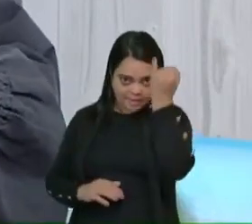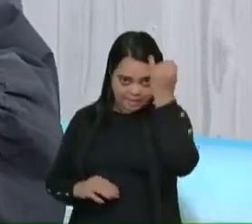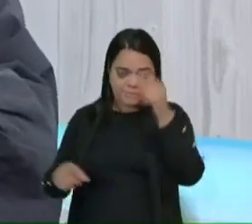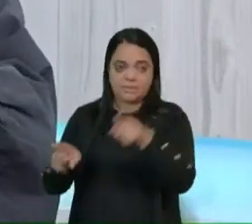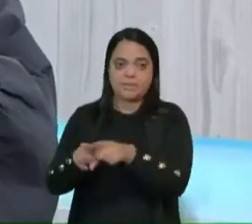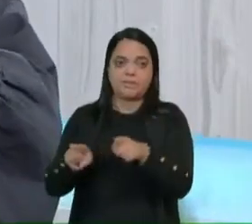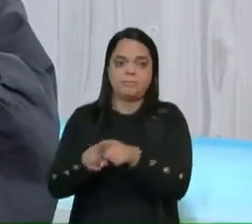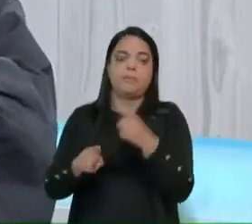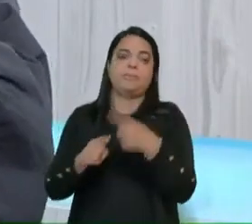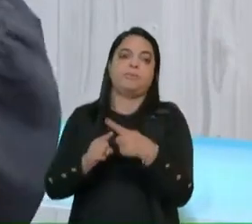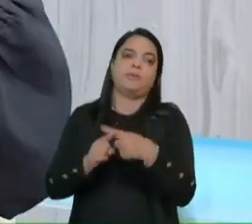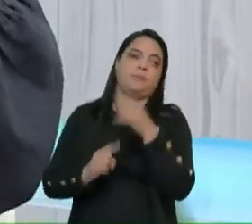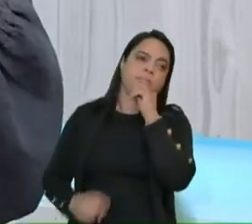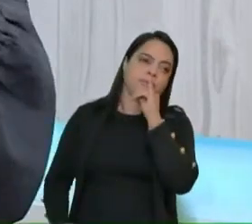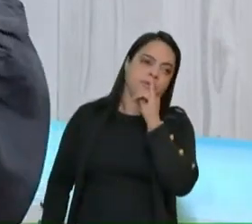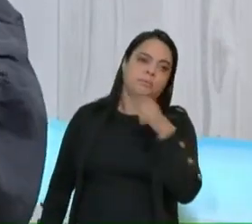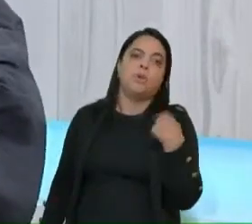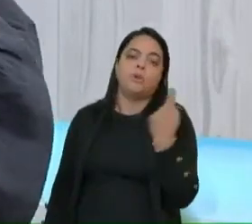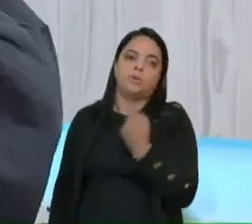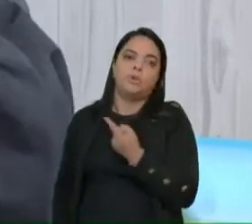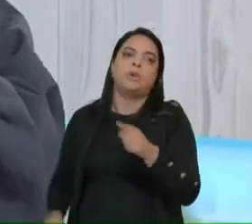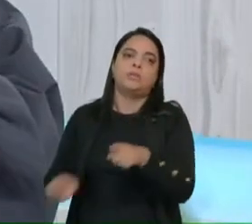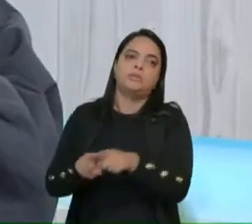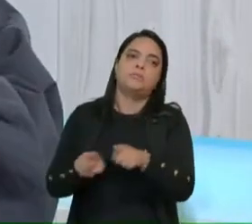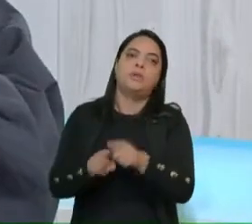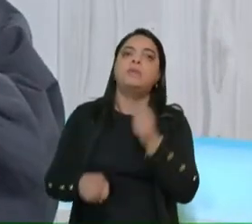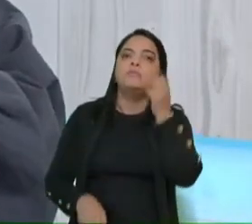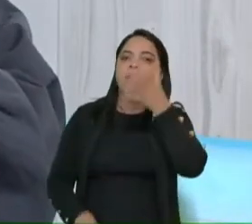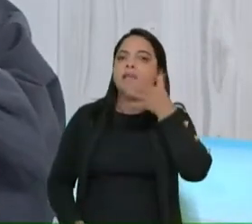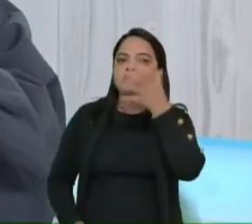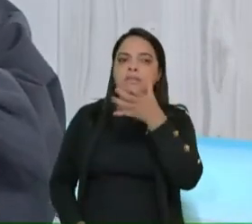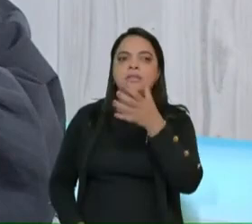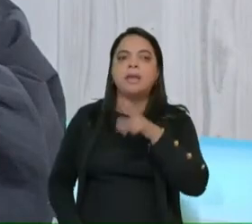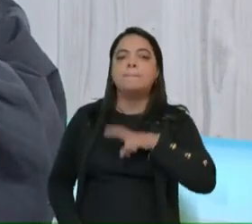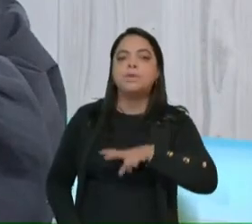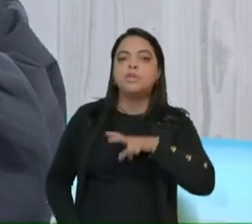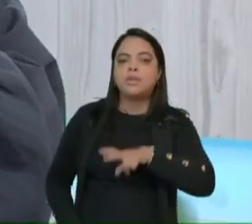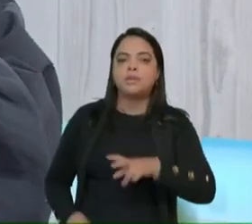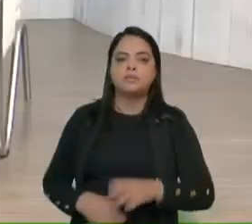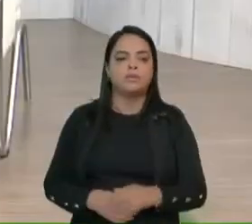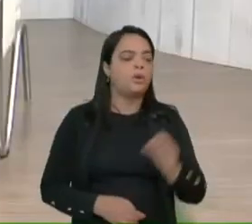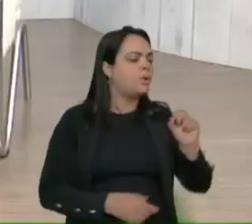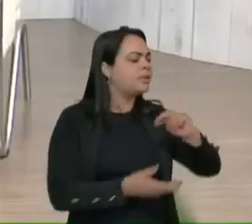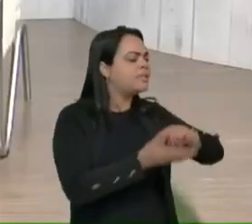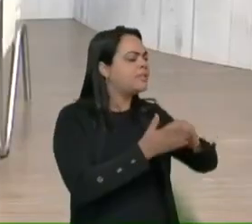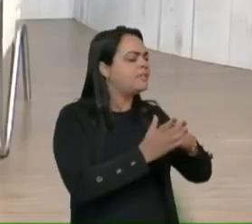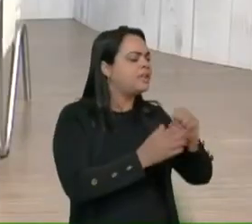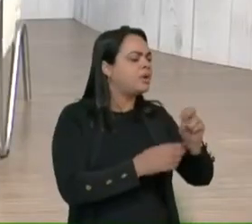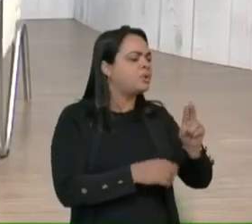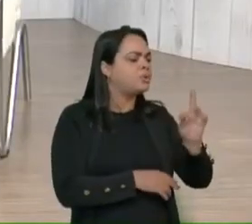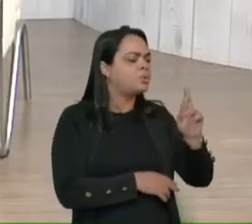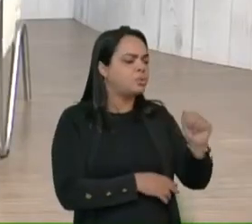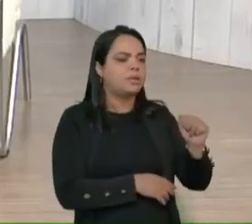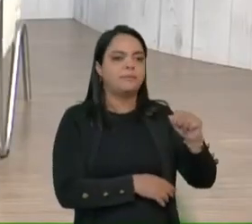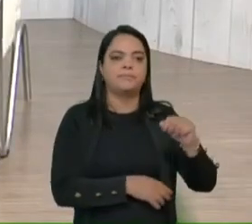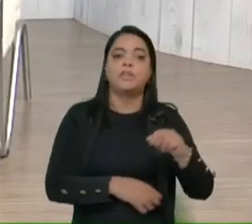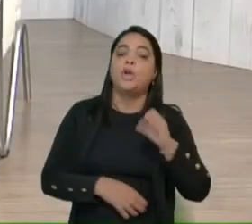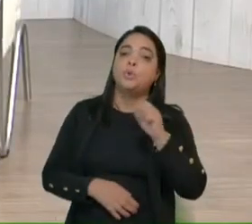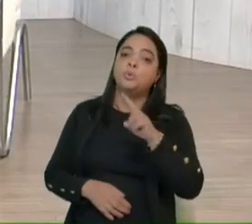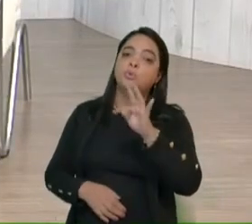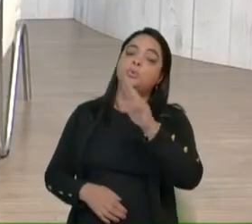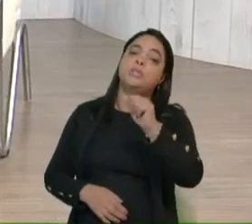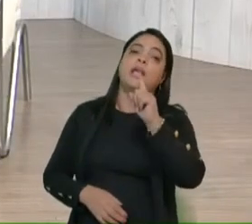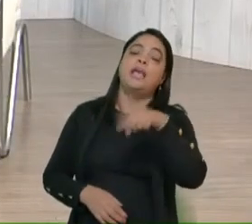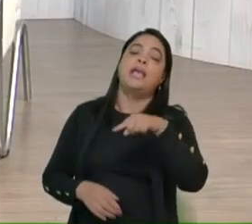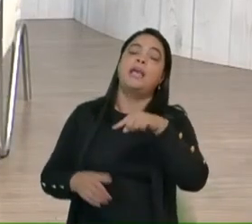também porque por exemplo nós também recitamos em português e o que que significa um Sutra o Sutra seria foram palestras